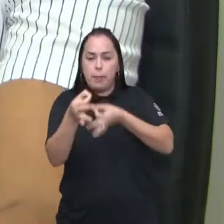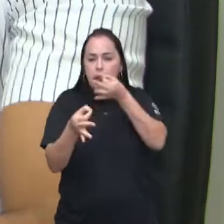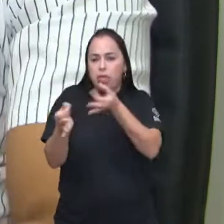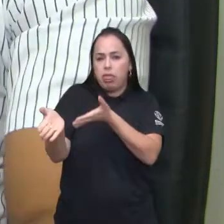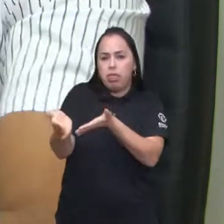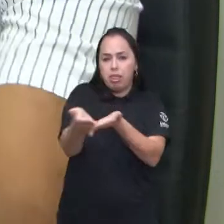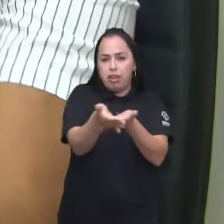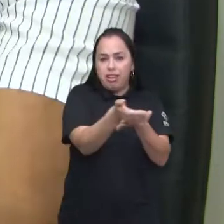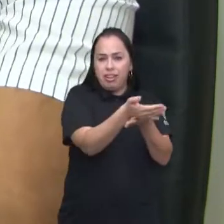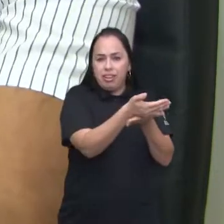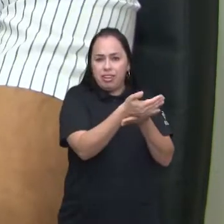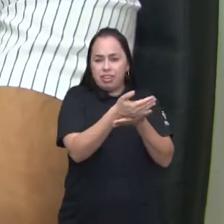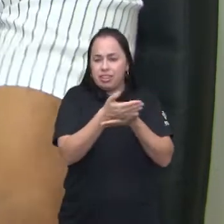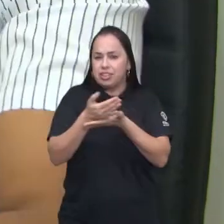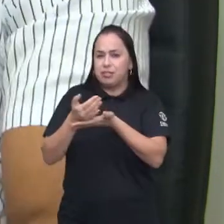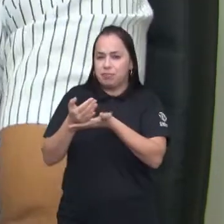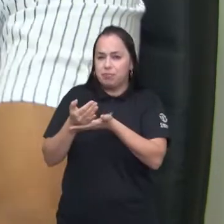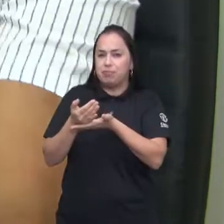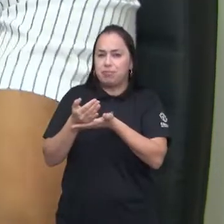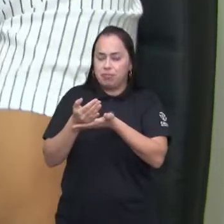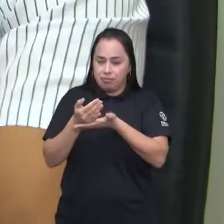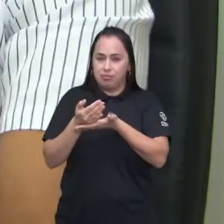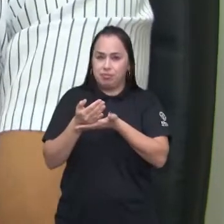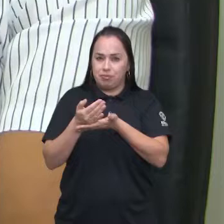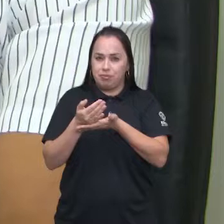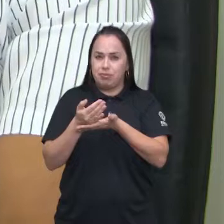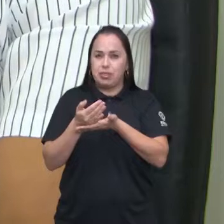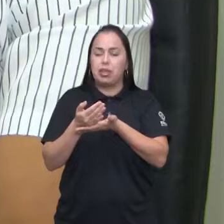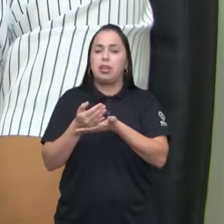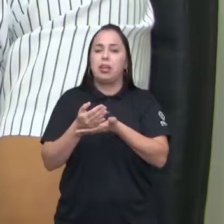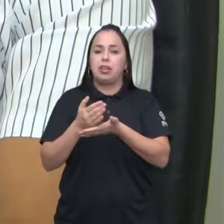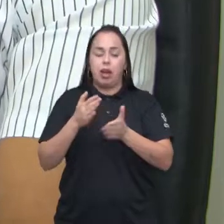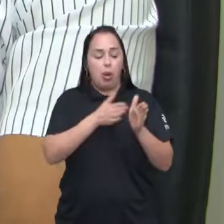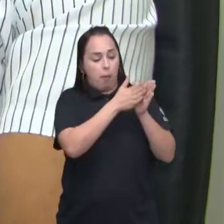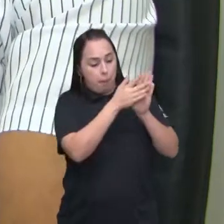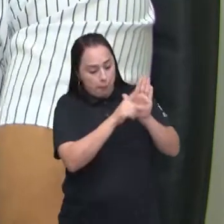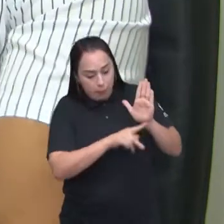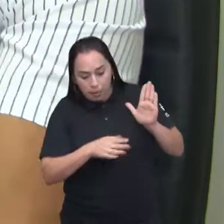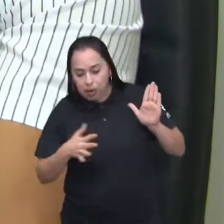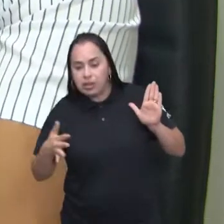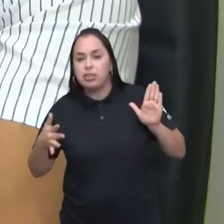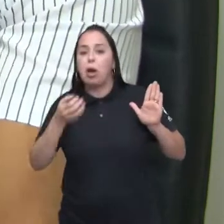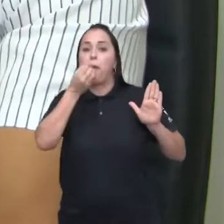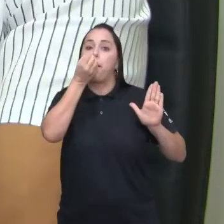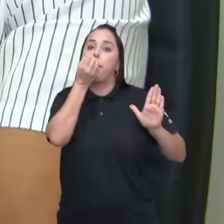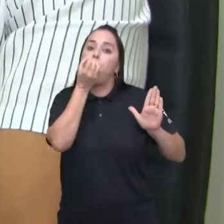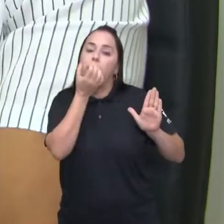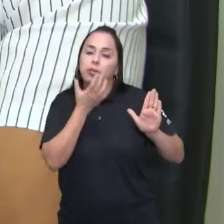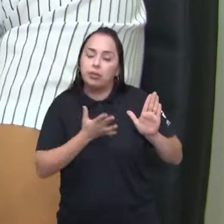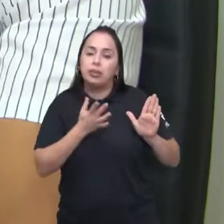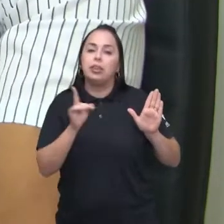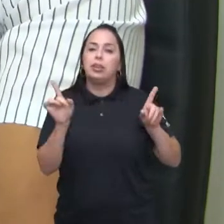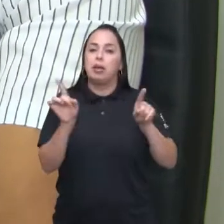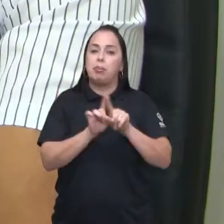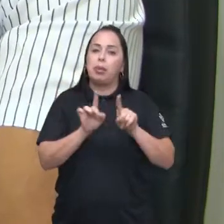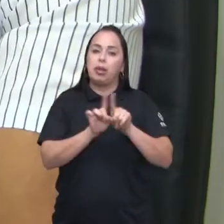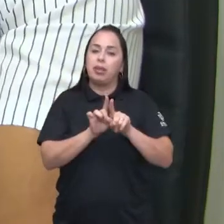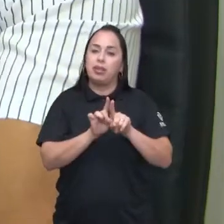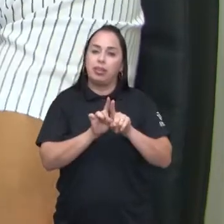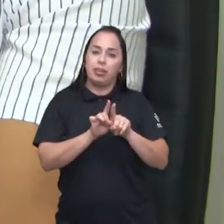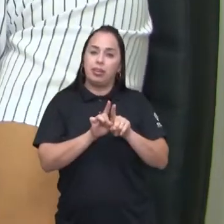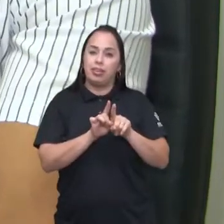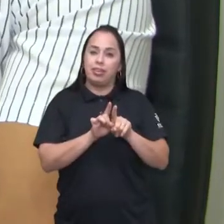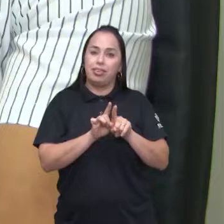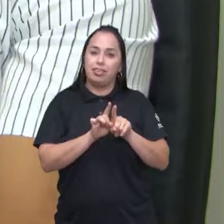observações que possam ser feita no sentido de que a gente tem realmente é um bom processo em andamento e a gente